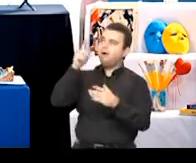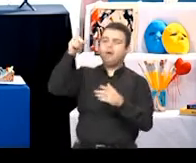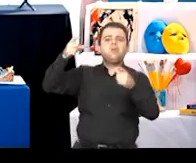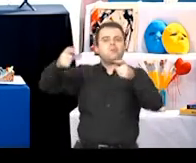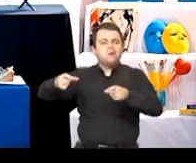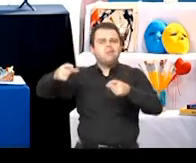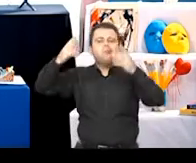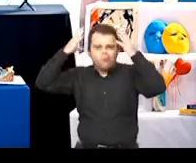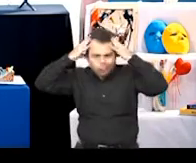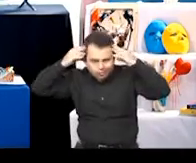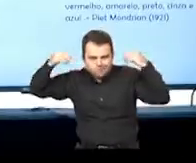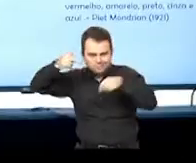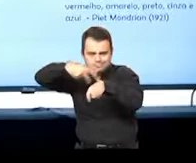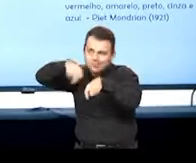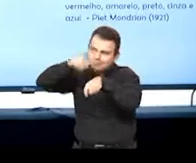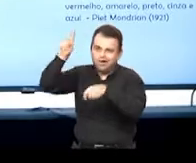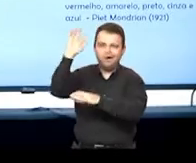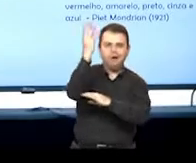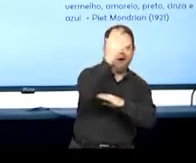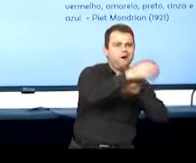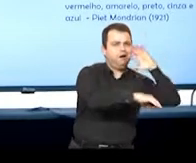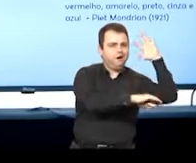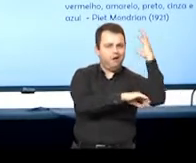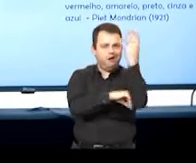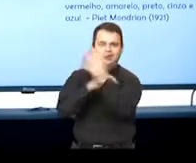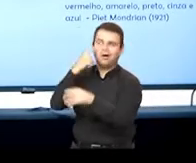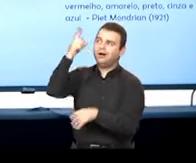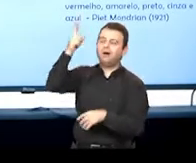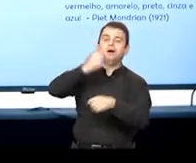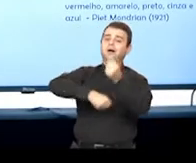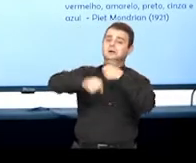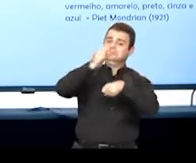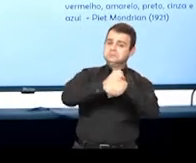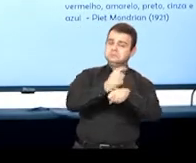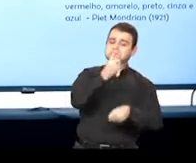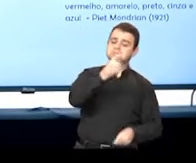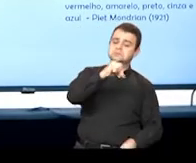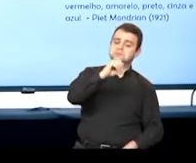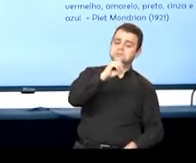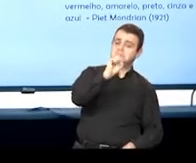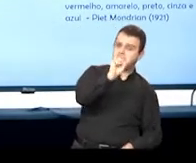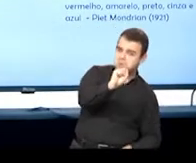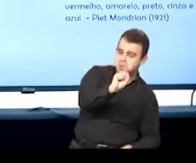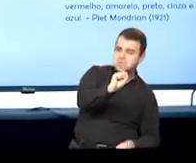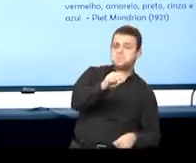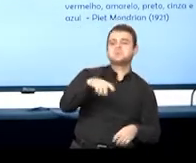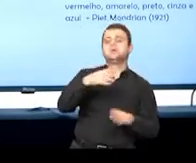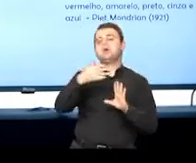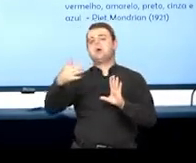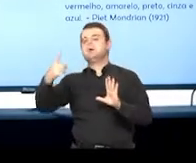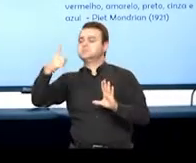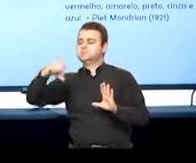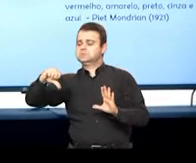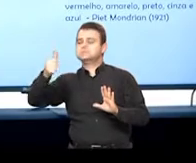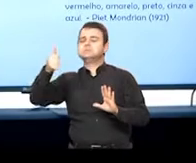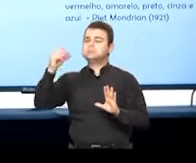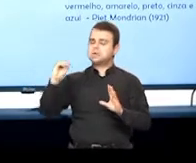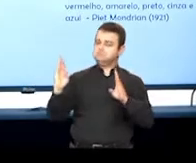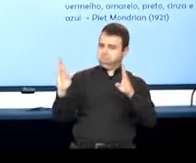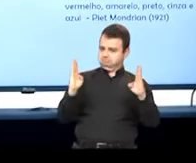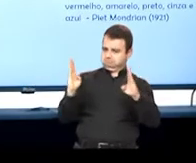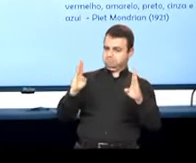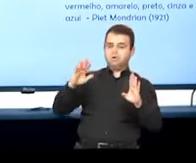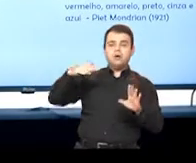as paisagens holandesas, aqui na Árvore Vermelha, em 1908, 1910. Mas 11 anos